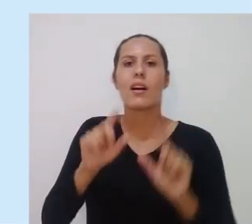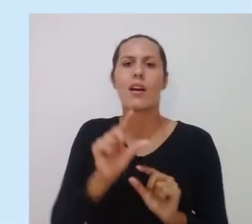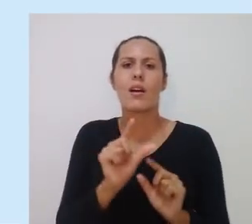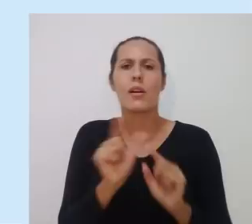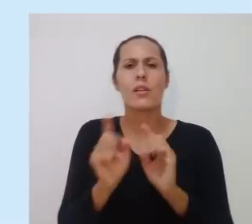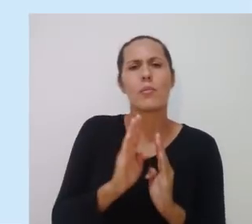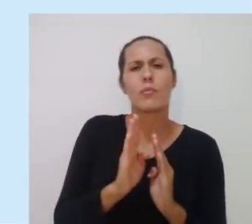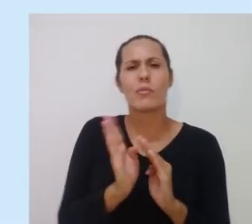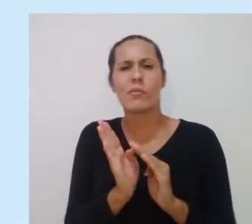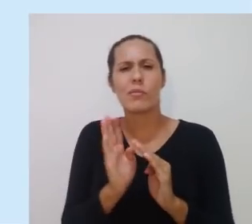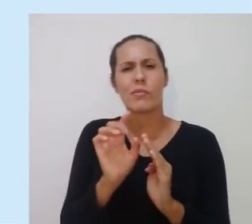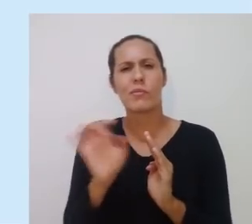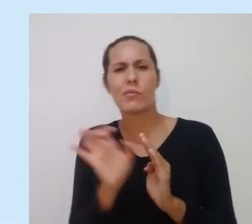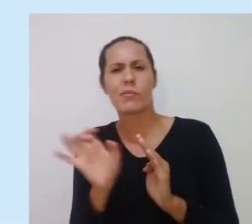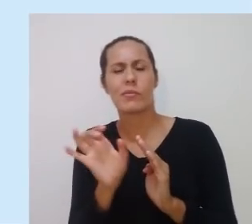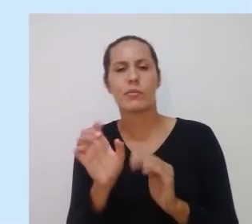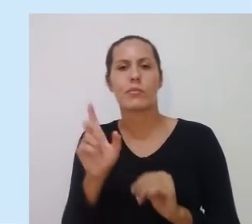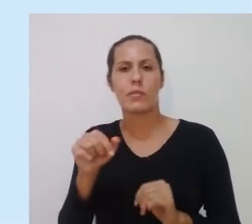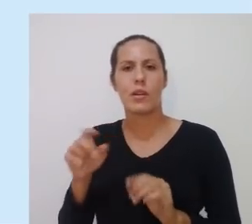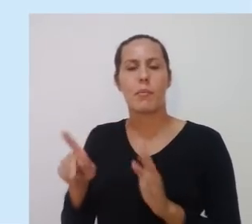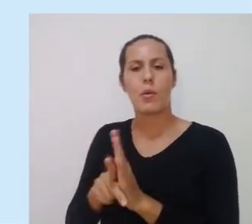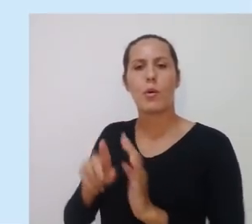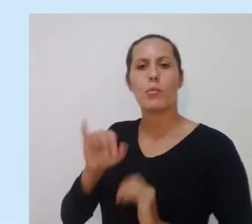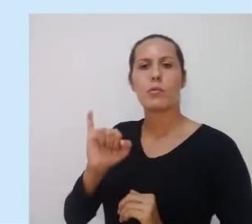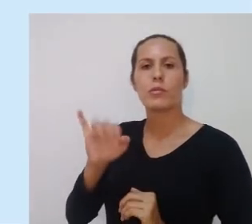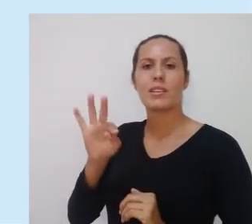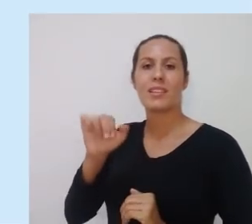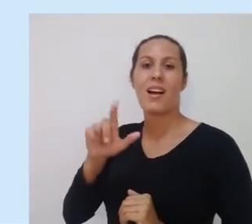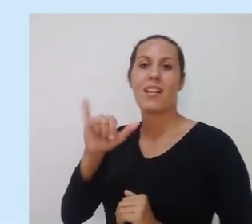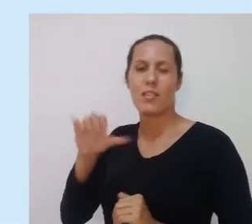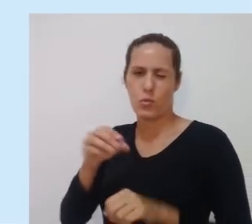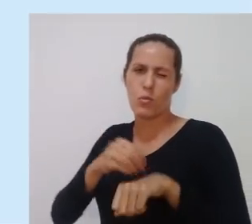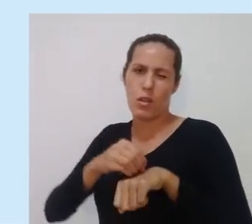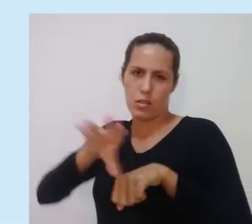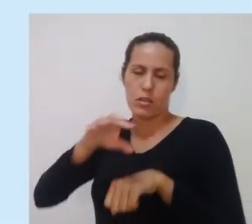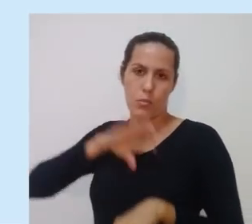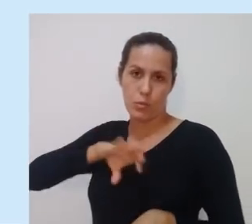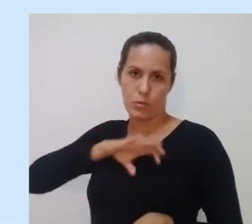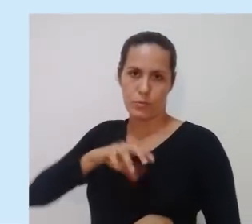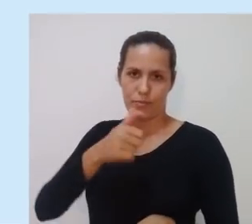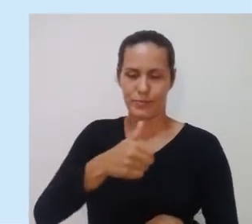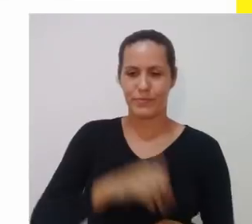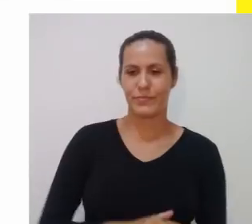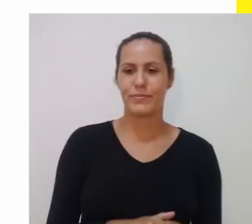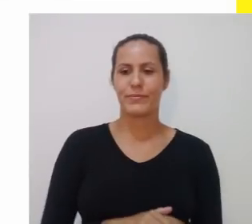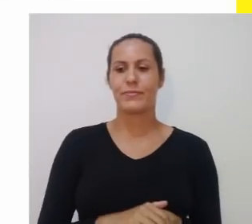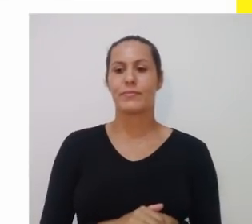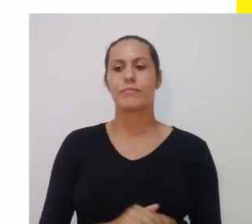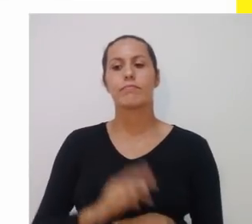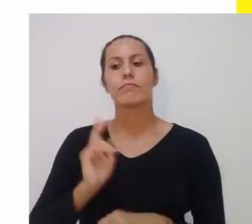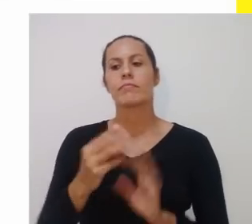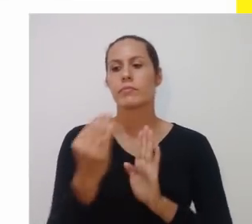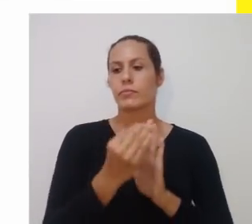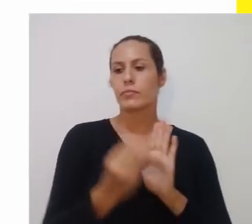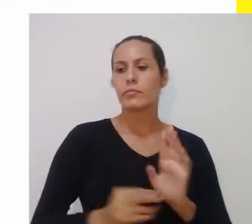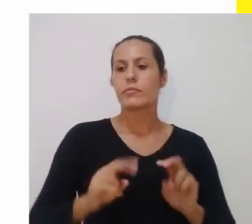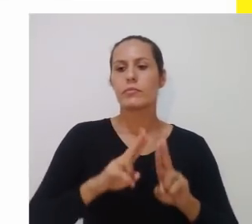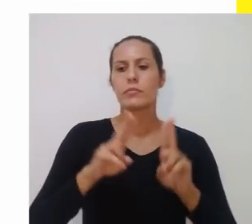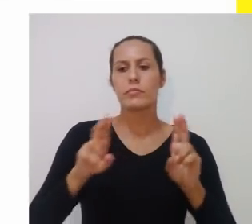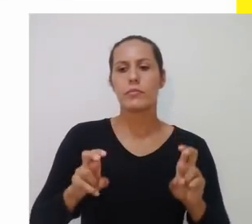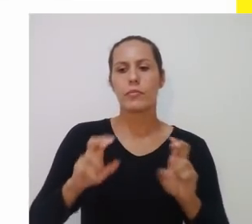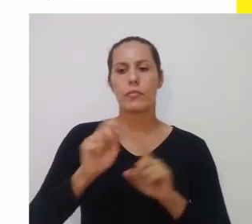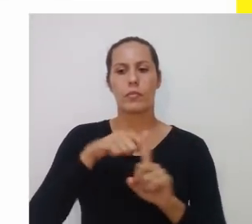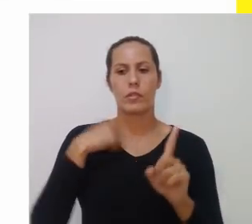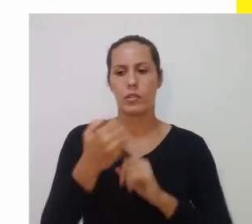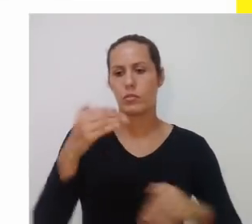aspas. Você coloca em itálico. É quando ele fica assim meio tronchinho, né? Beleza? Voltando lá para a tela. Vamos lá.